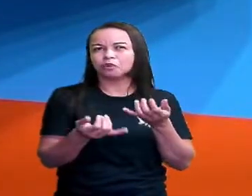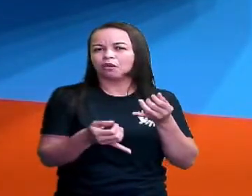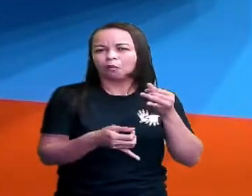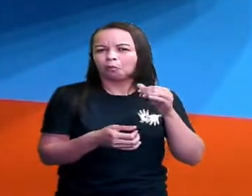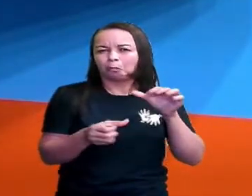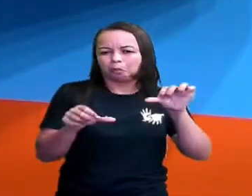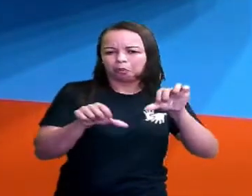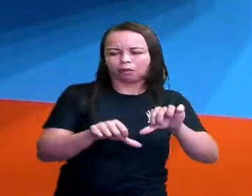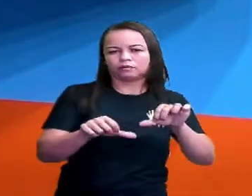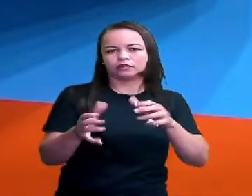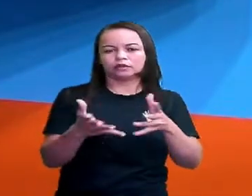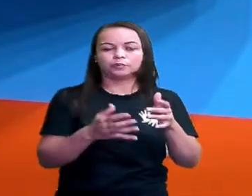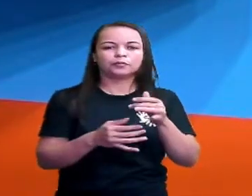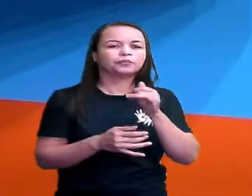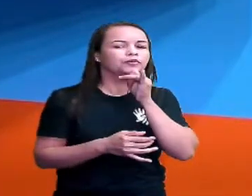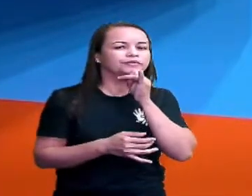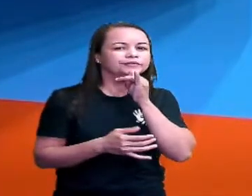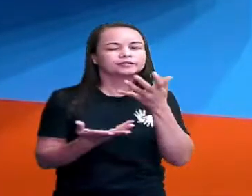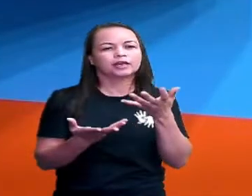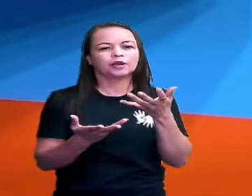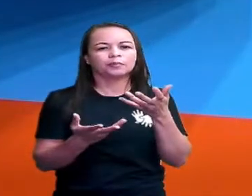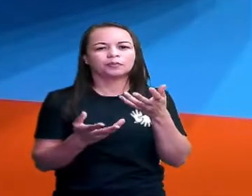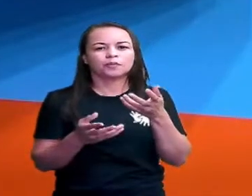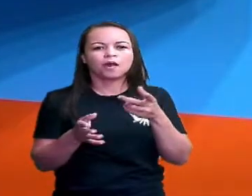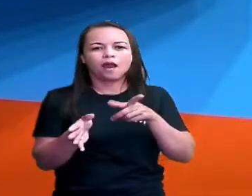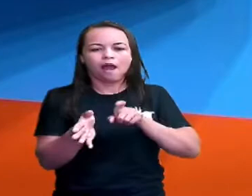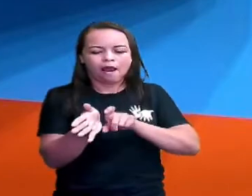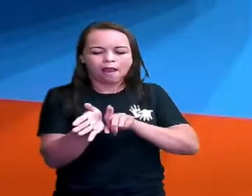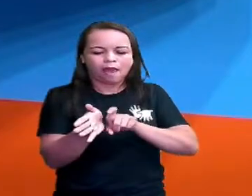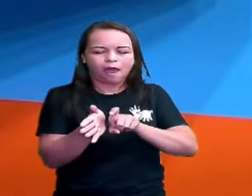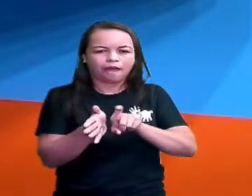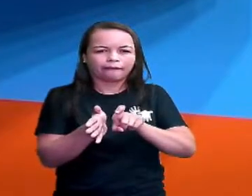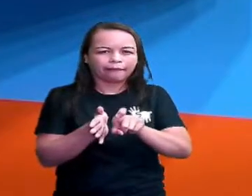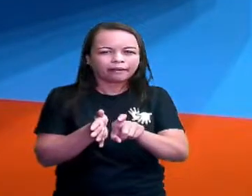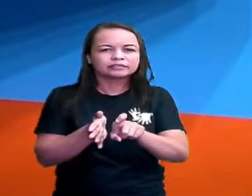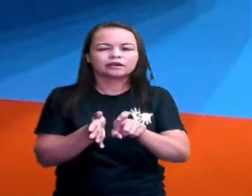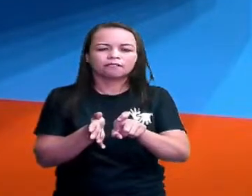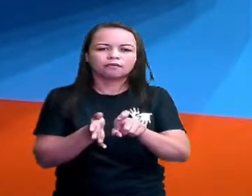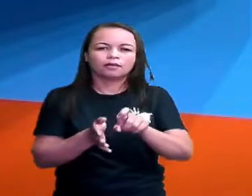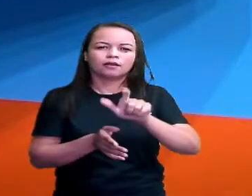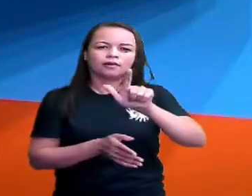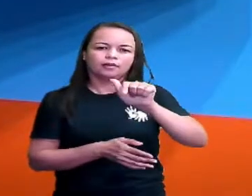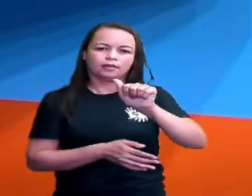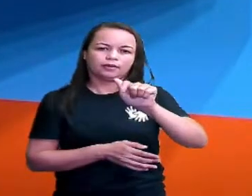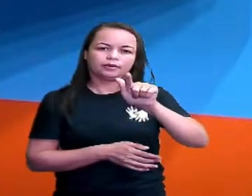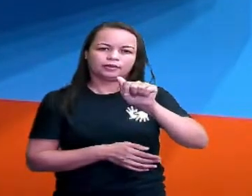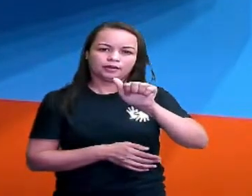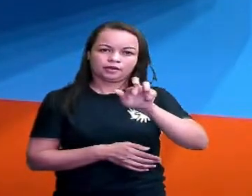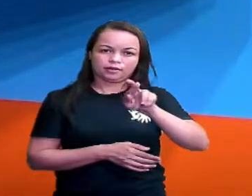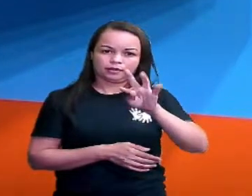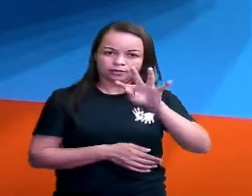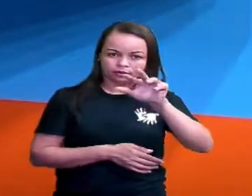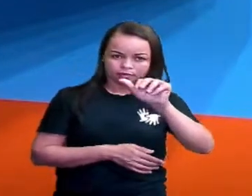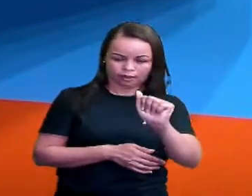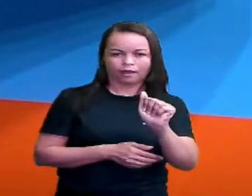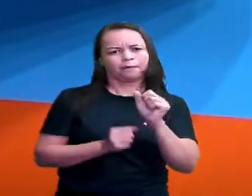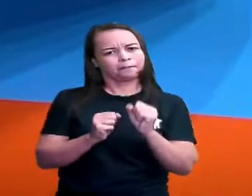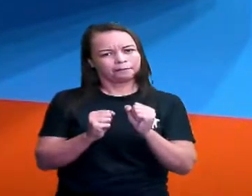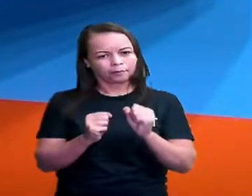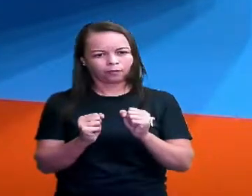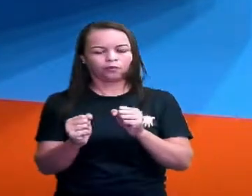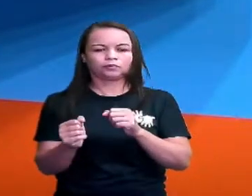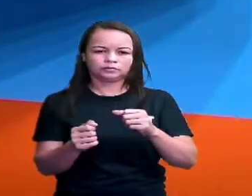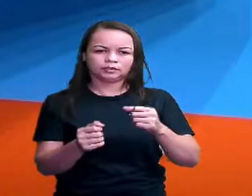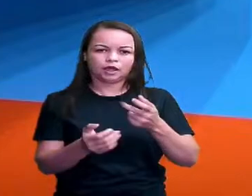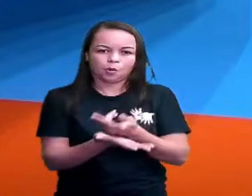que eu trouxe aqui para vocês, o exemplo da lagarta, né? A lagarta é um bichinho, né, que pode dar, principalmente nas plantações de